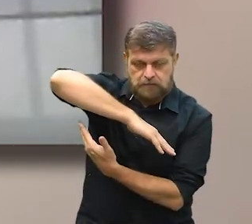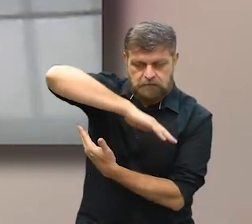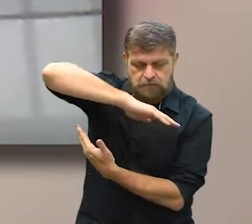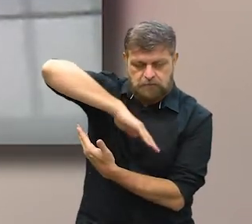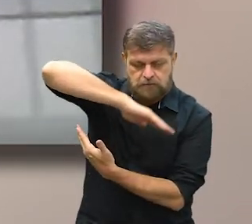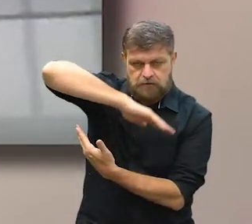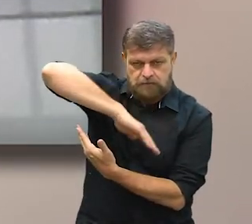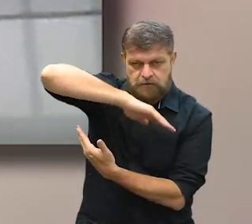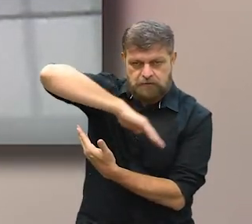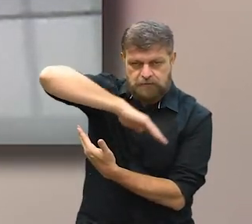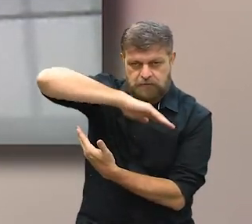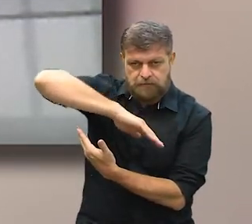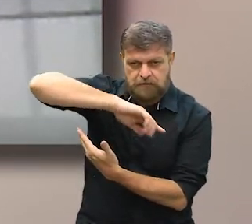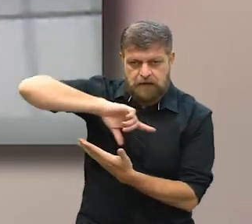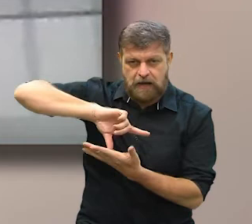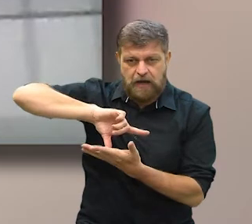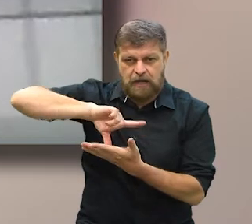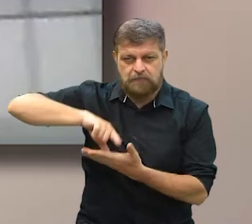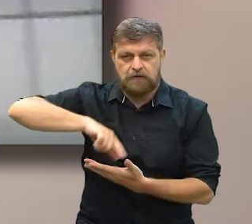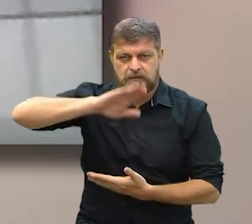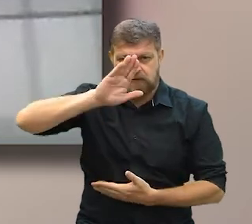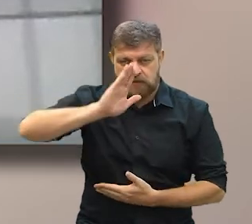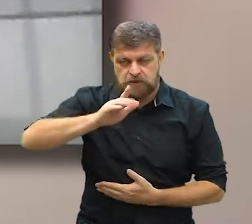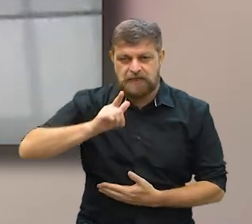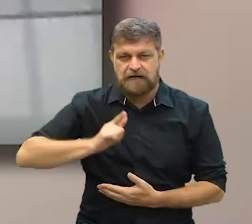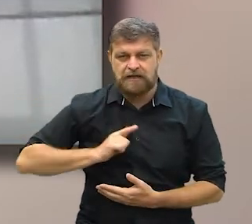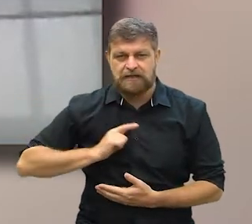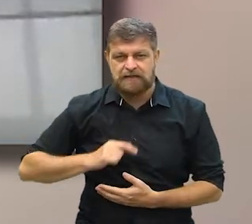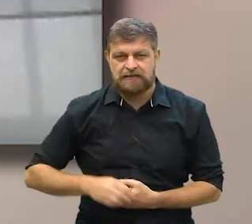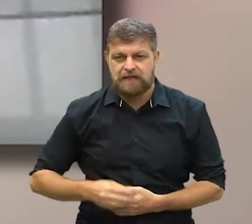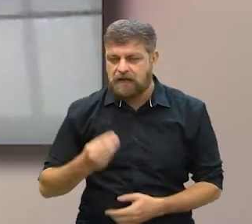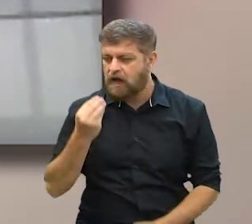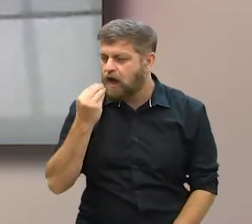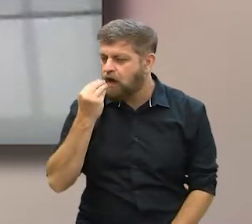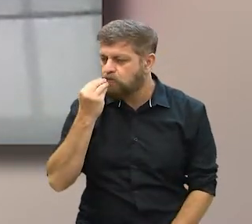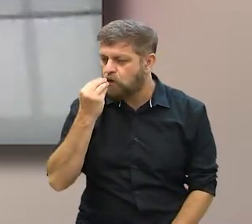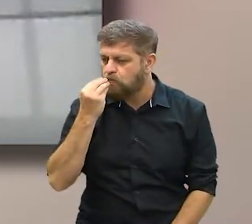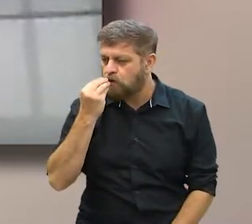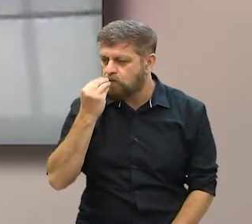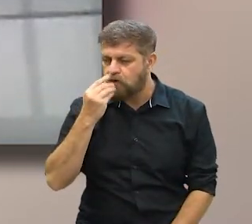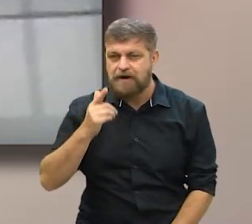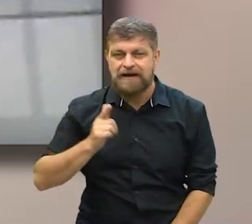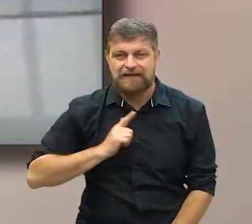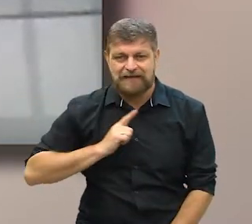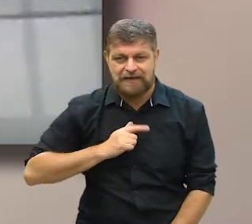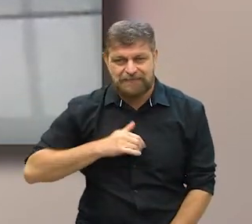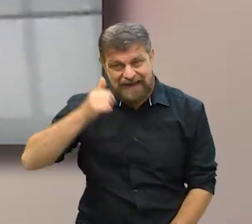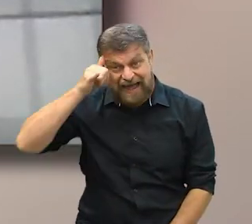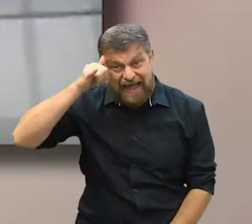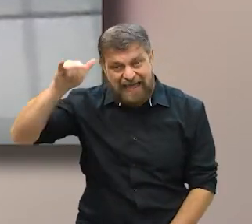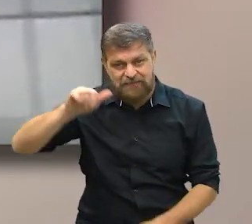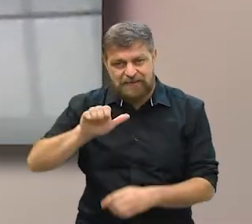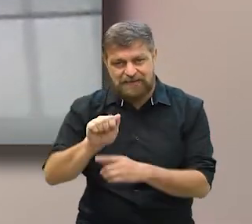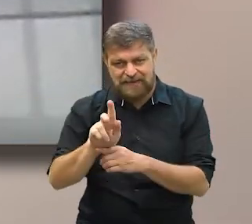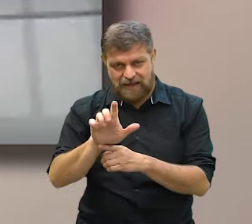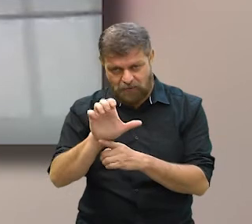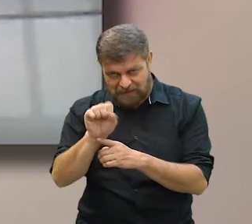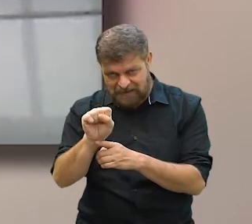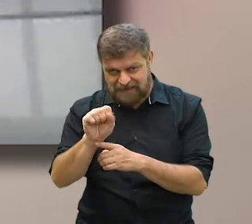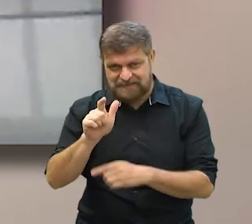Eu mando colocar de barriguinha para baixo, não é? E na sequência já colocar umas gotinhas de